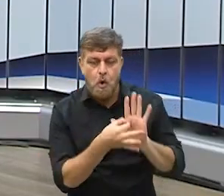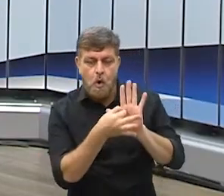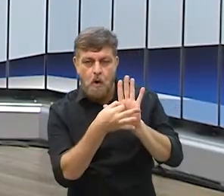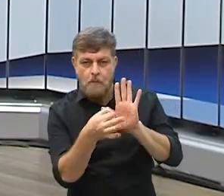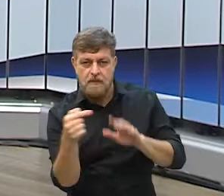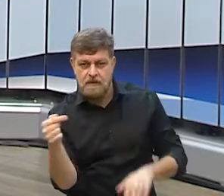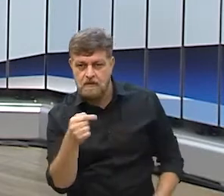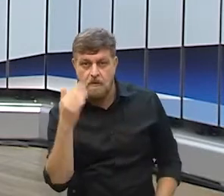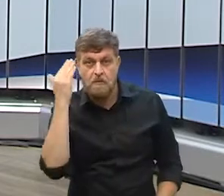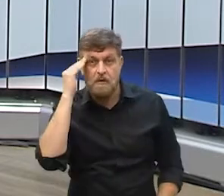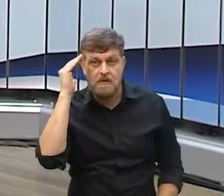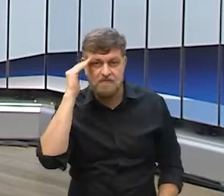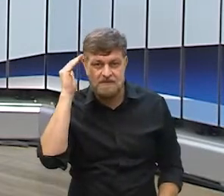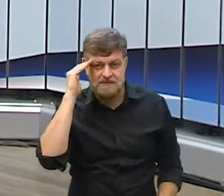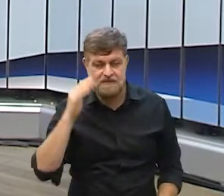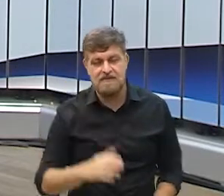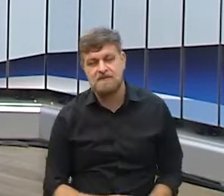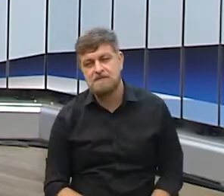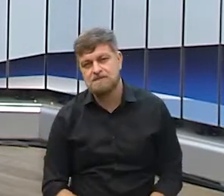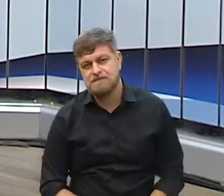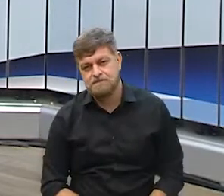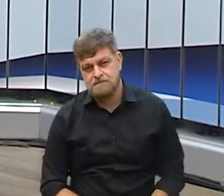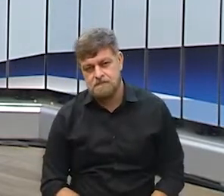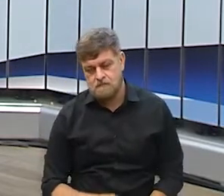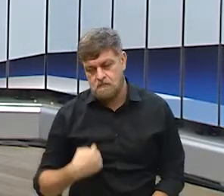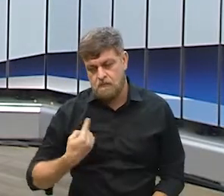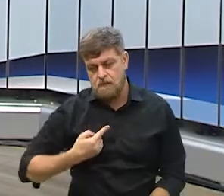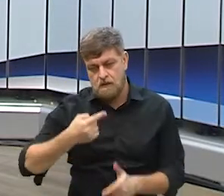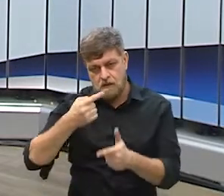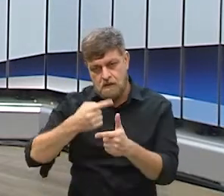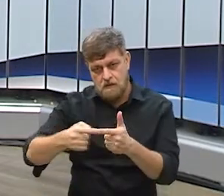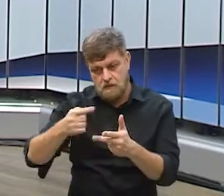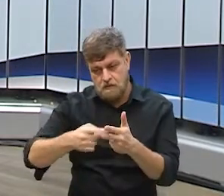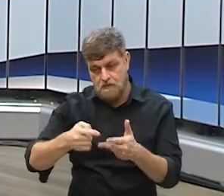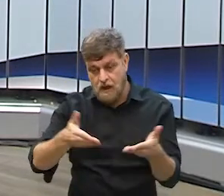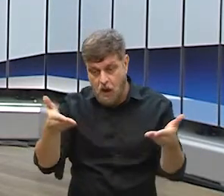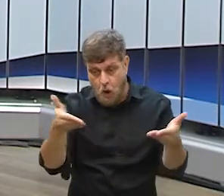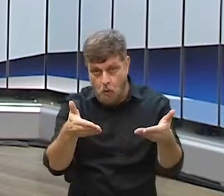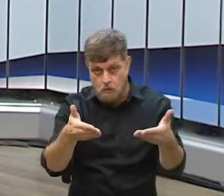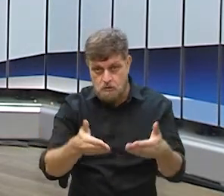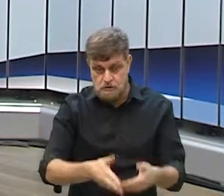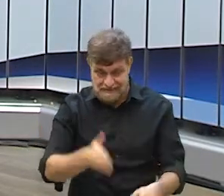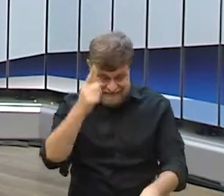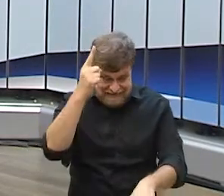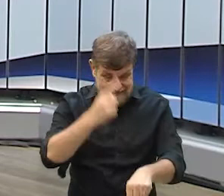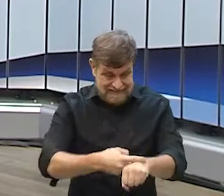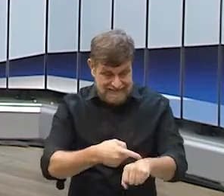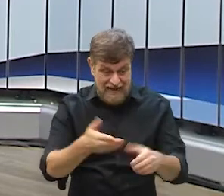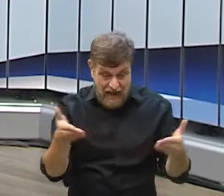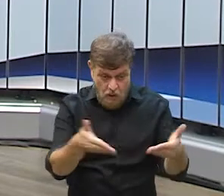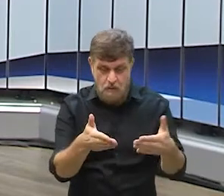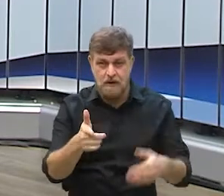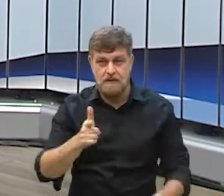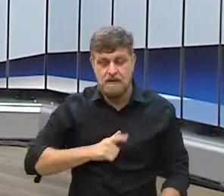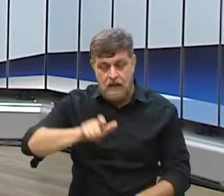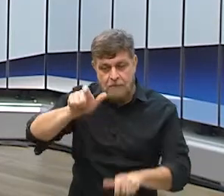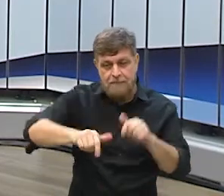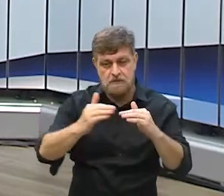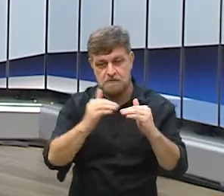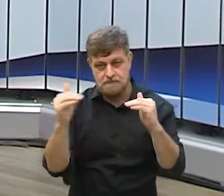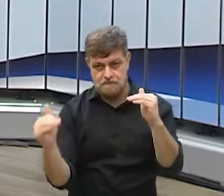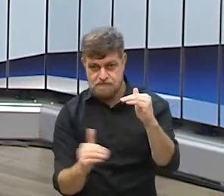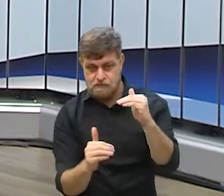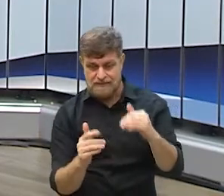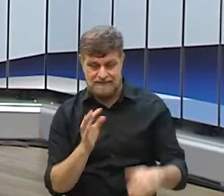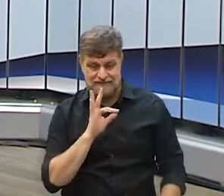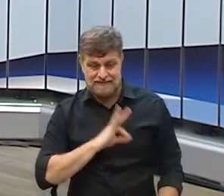entende essa situação? A gente está falando muito dos problemas de hoje, a gente precisa resolver hoje. Tem pessoas em vulnerabilidade social